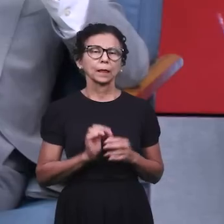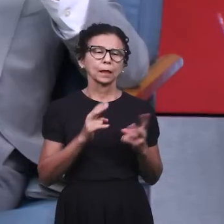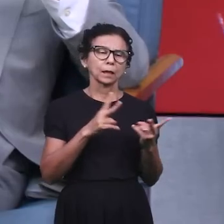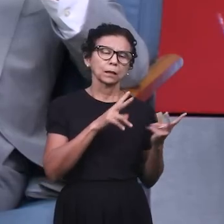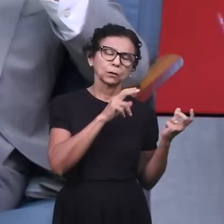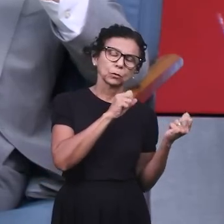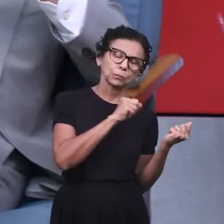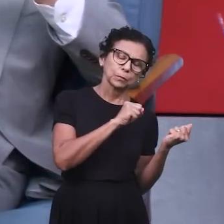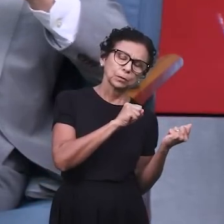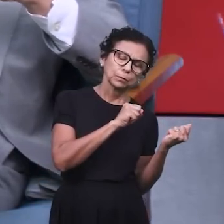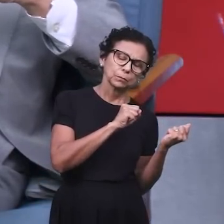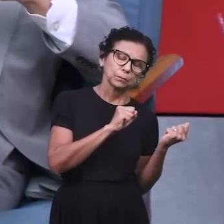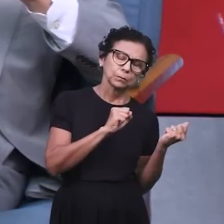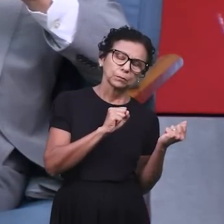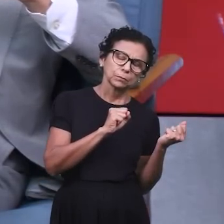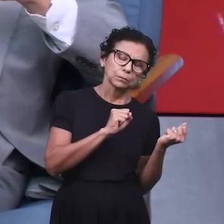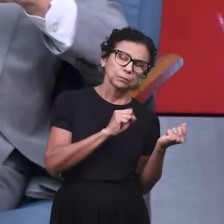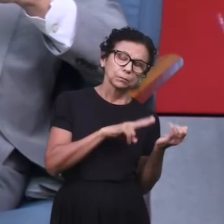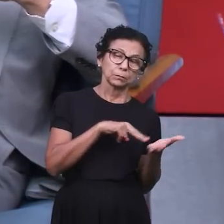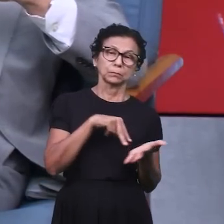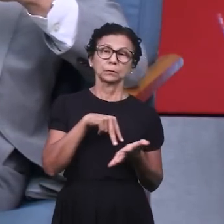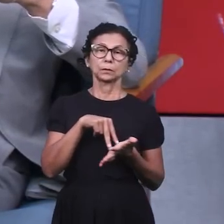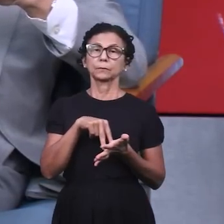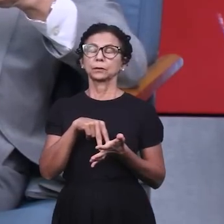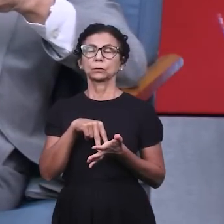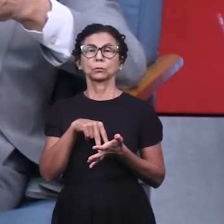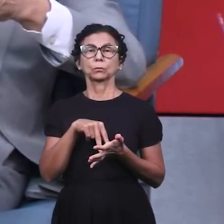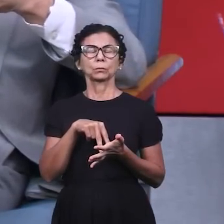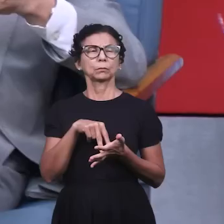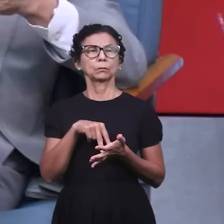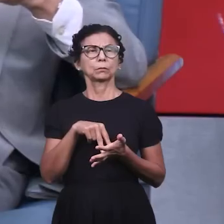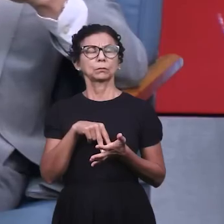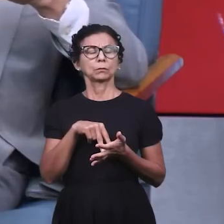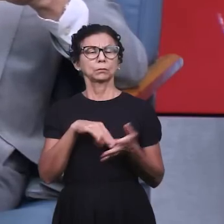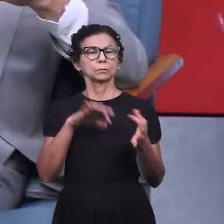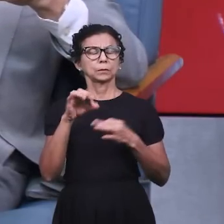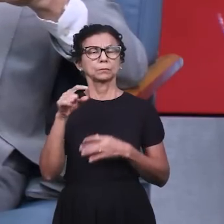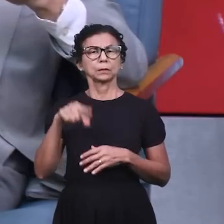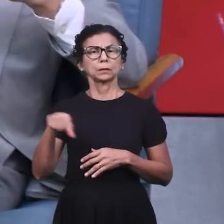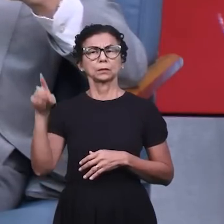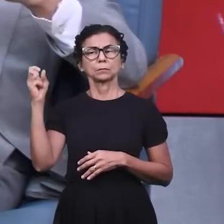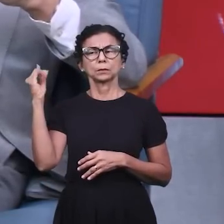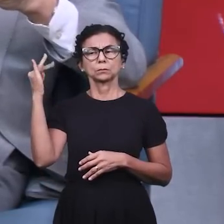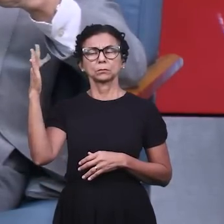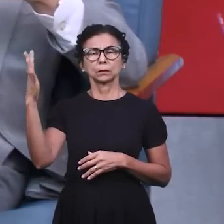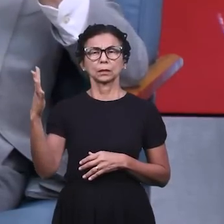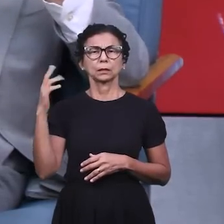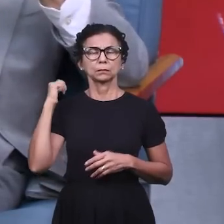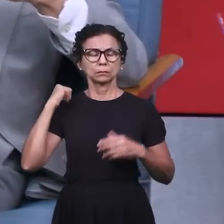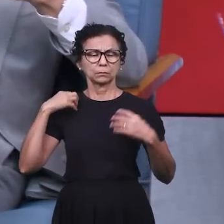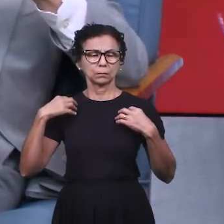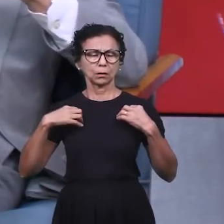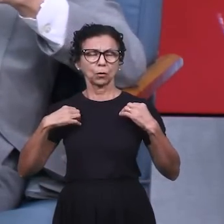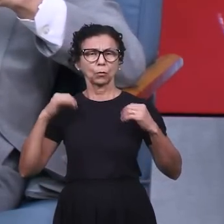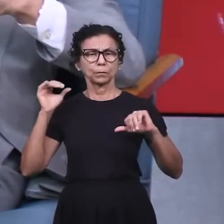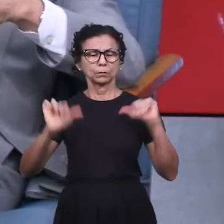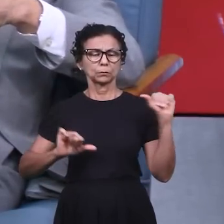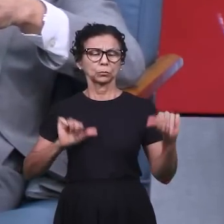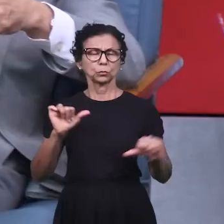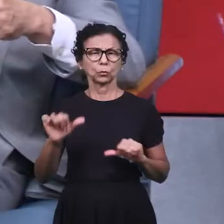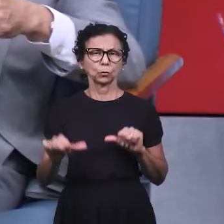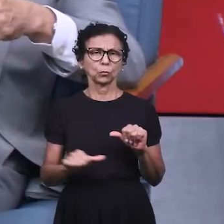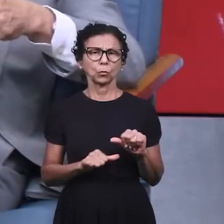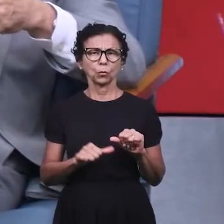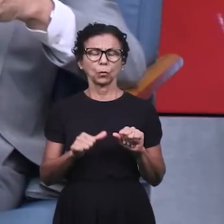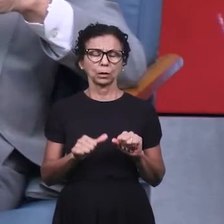levantou de madrugada. Quando ele se levantou de madrugada, que ele se preparou para ir ao culto na igreja, ele trocou de roupa,